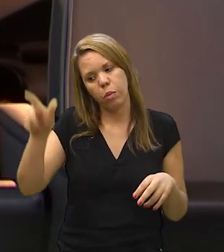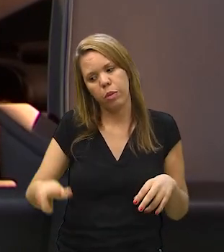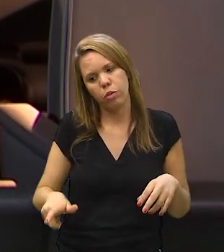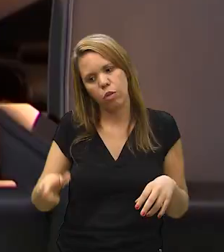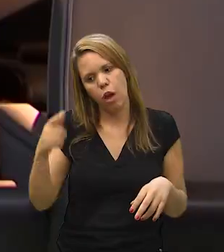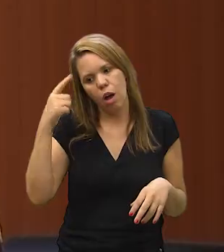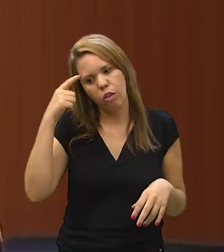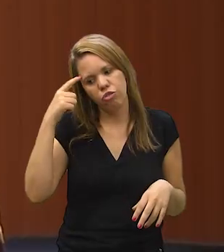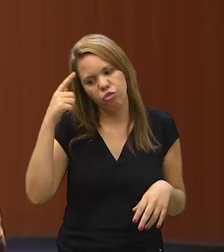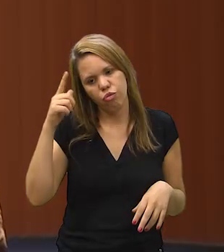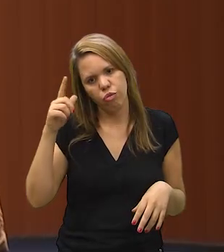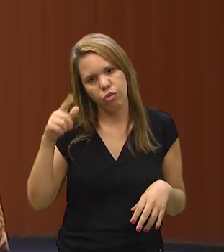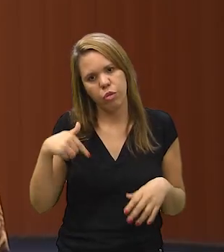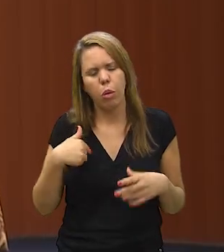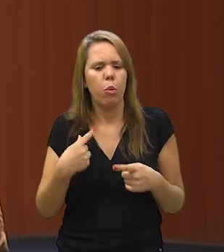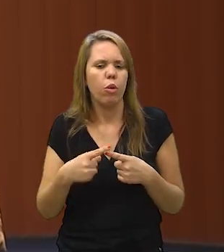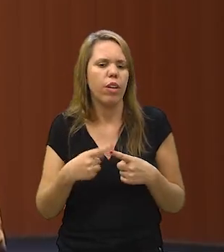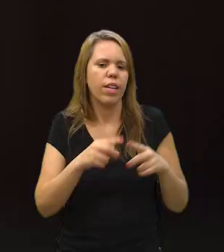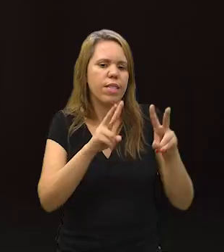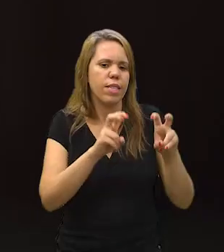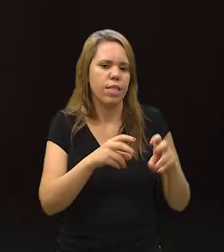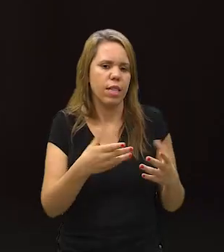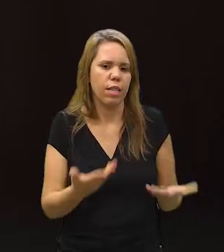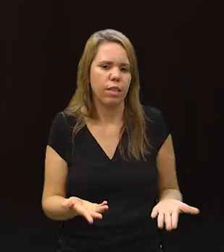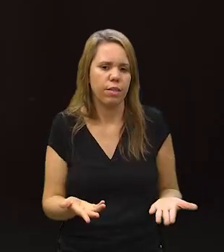pessoa. Por que esse tema?